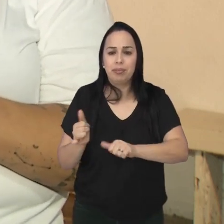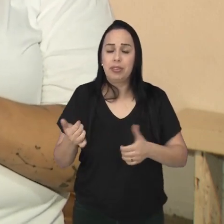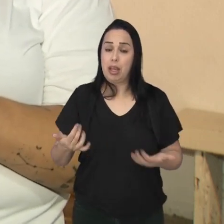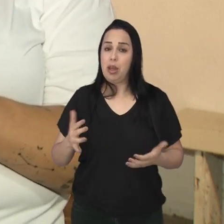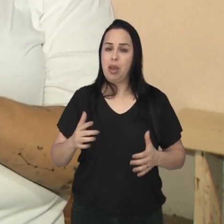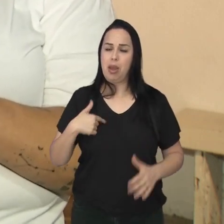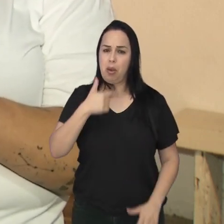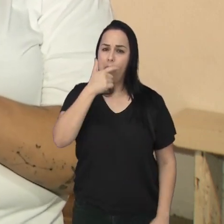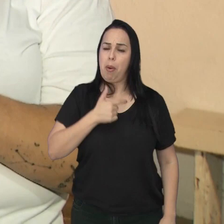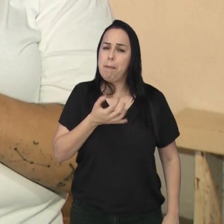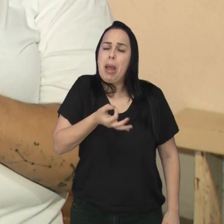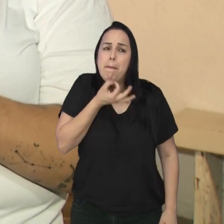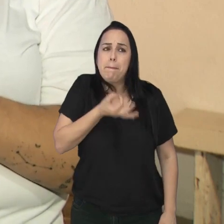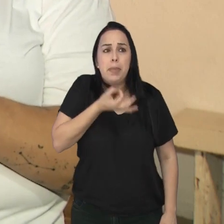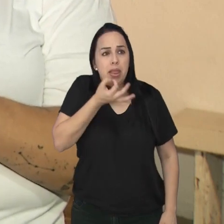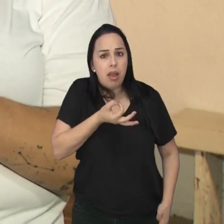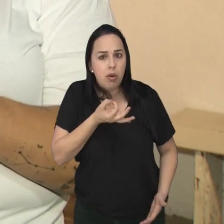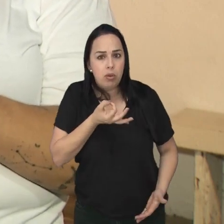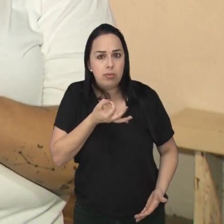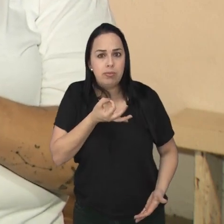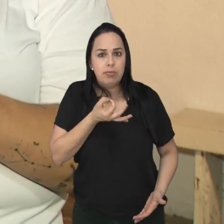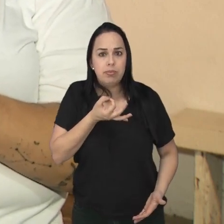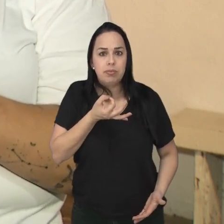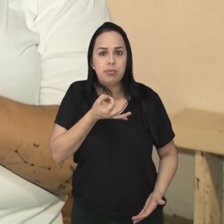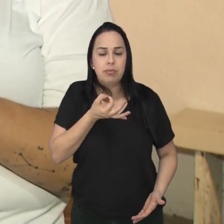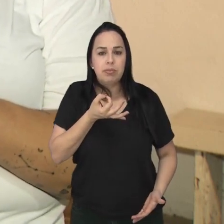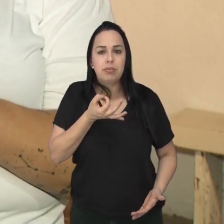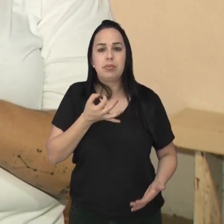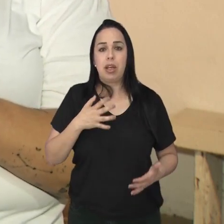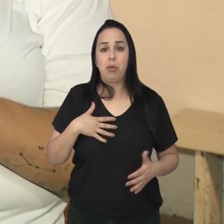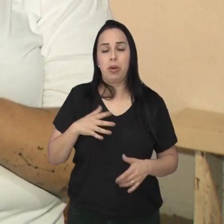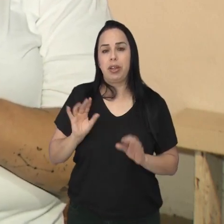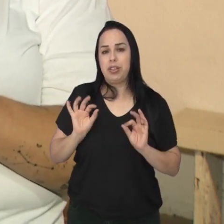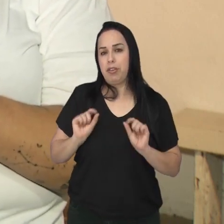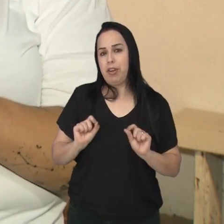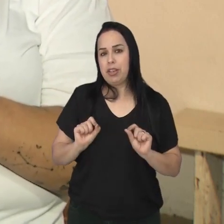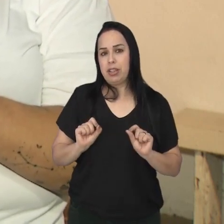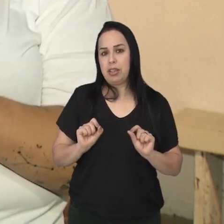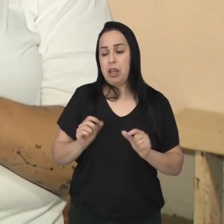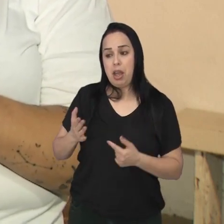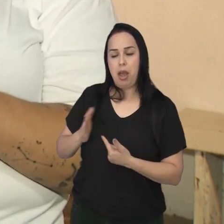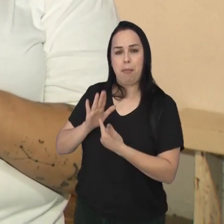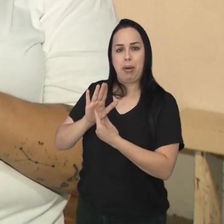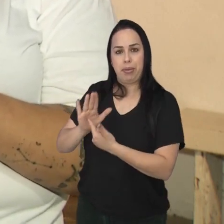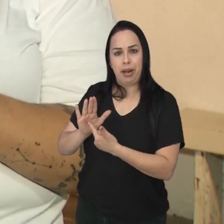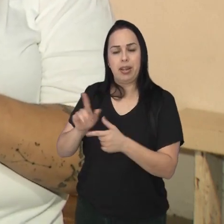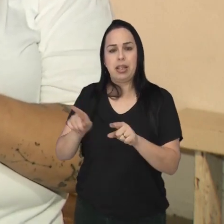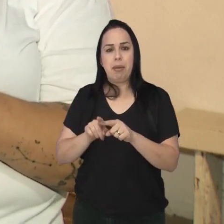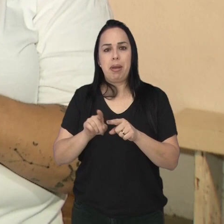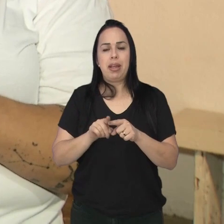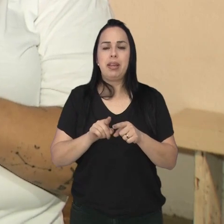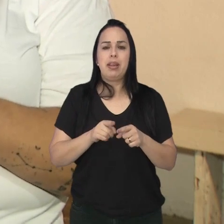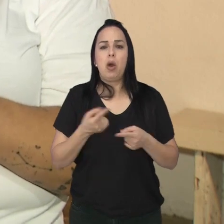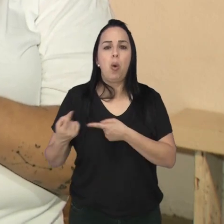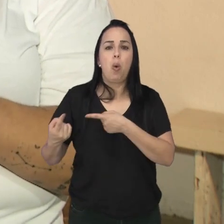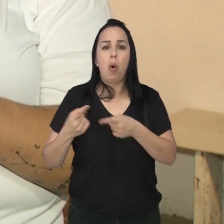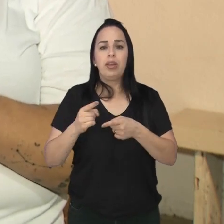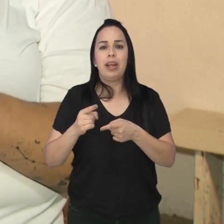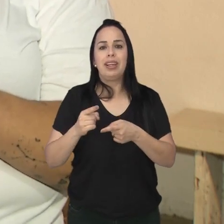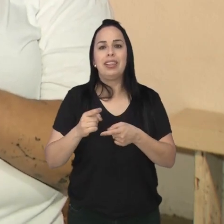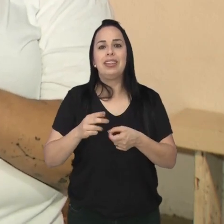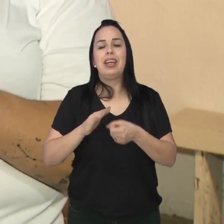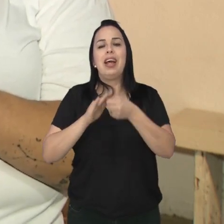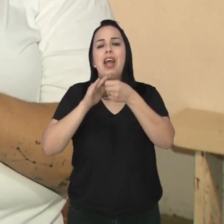tem. E eu acho que o que eu levei para lá é o que a gente leva realmente para qualquer combate de